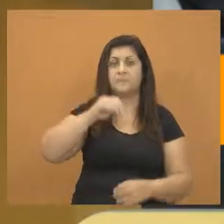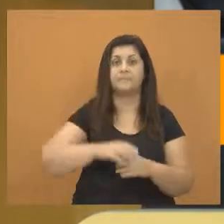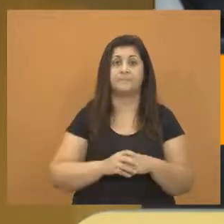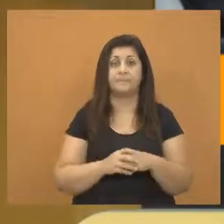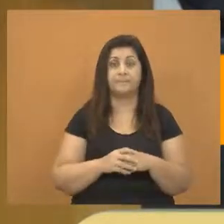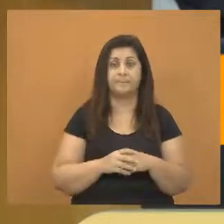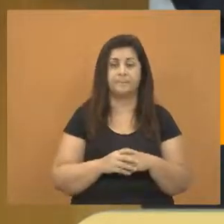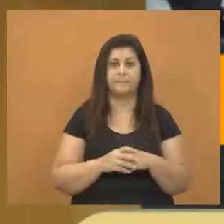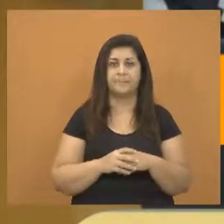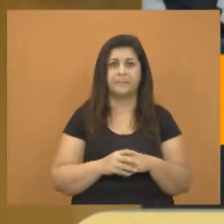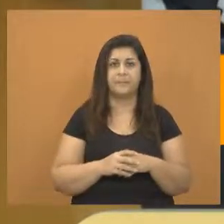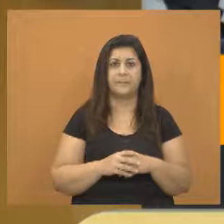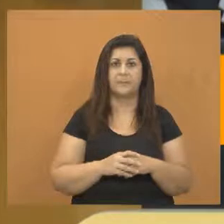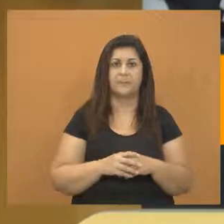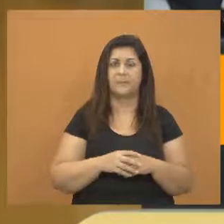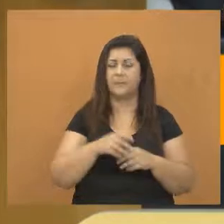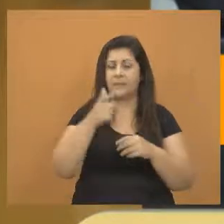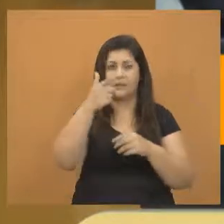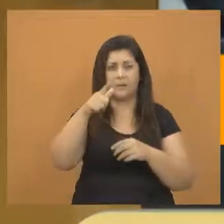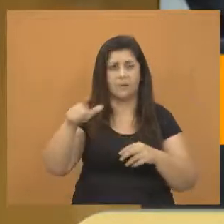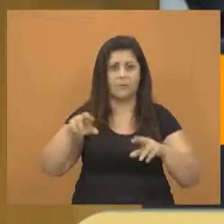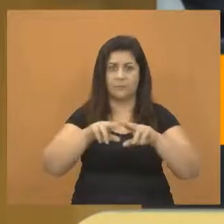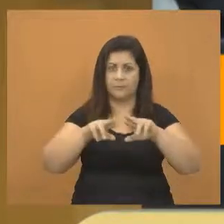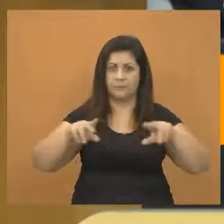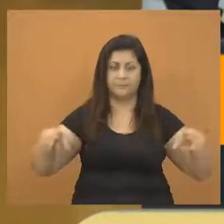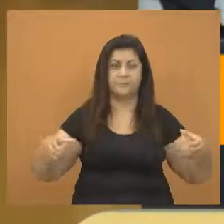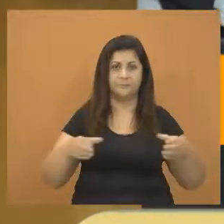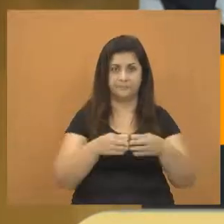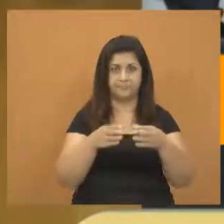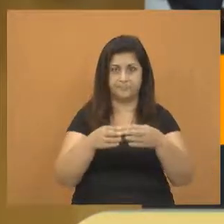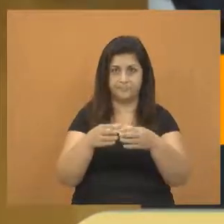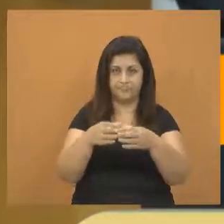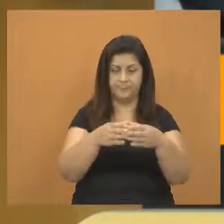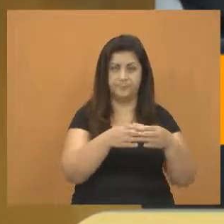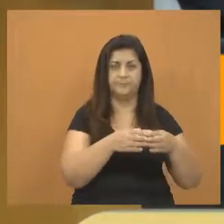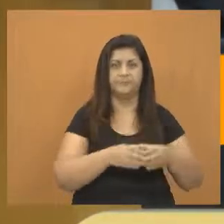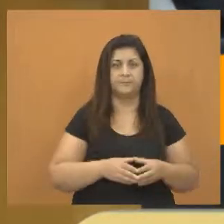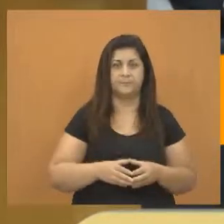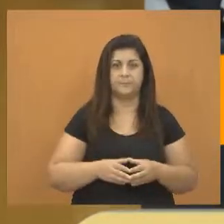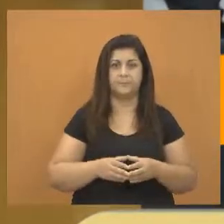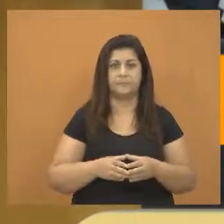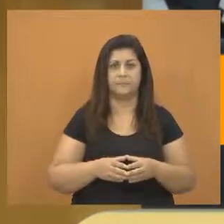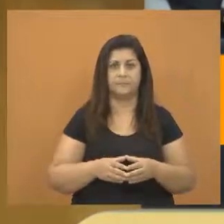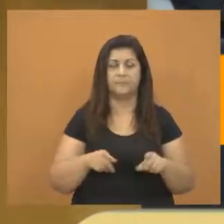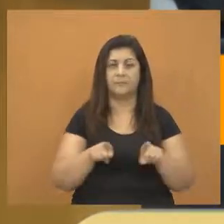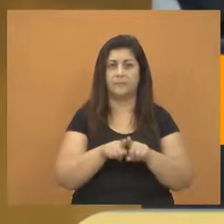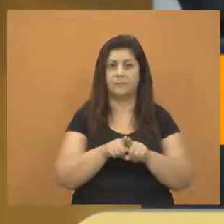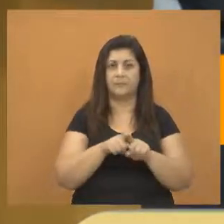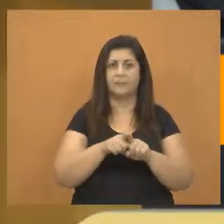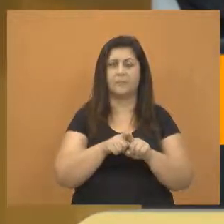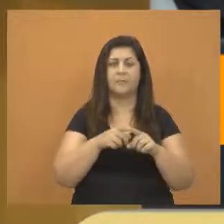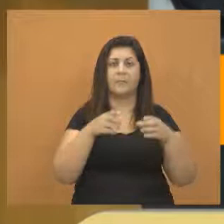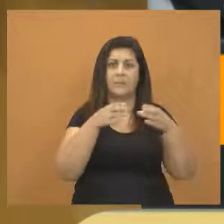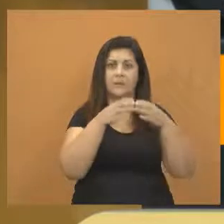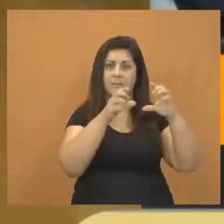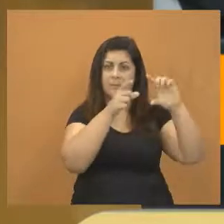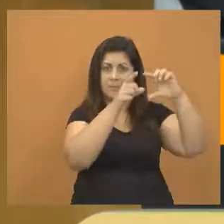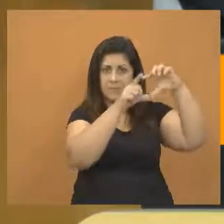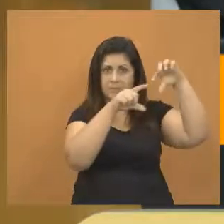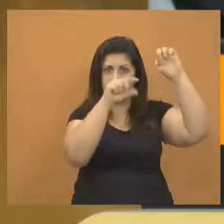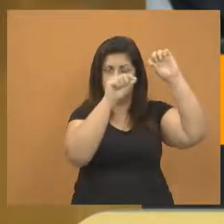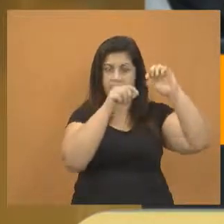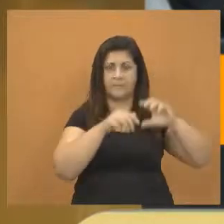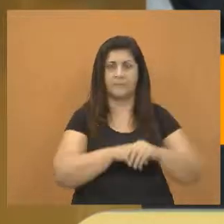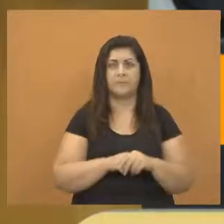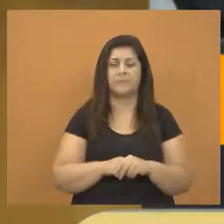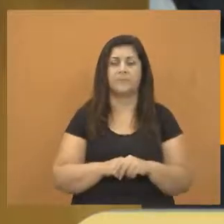Porto Velho, Veraneio Ijal, Vila Ita 1 e 2, Parque Meia Lua, Jardim Panorama, na